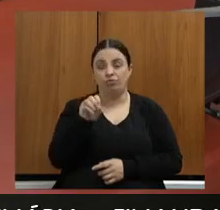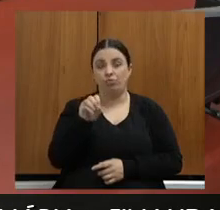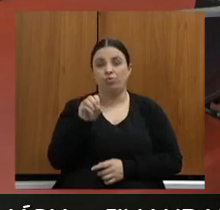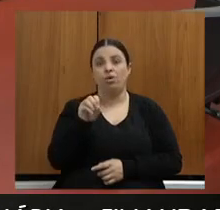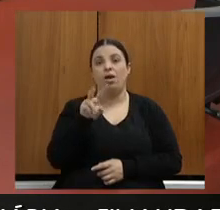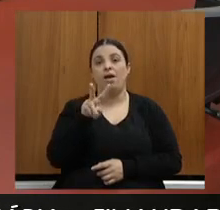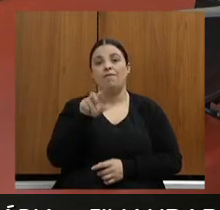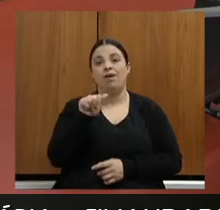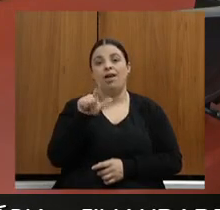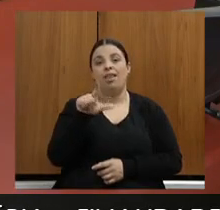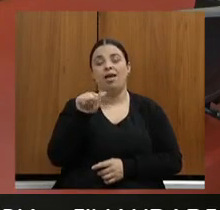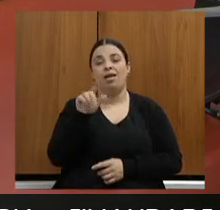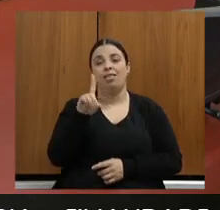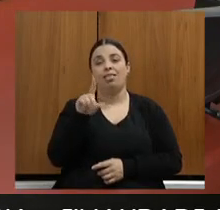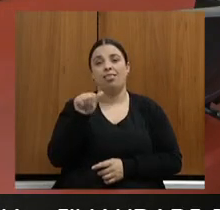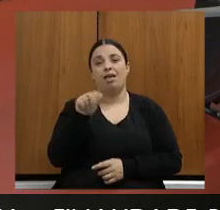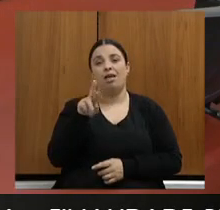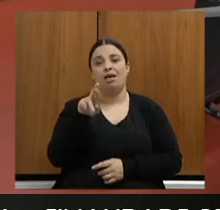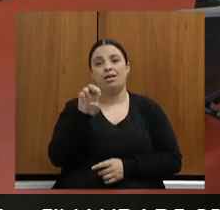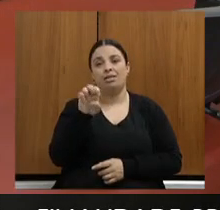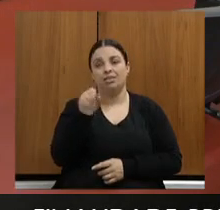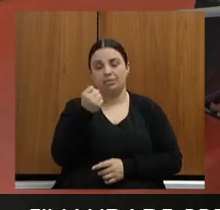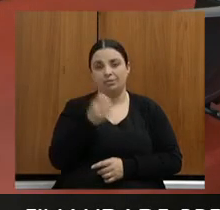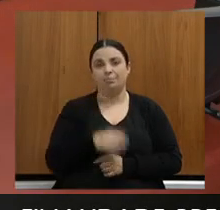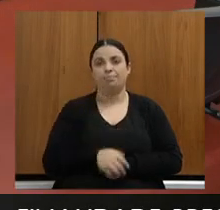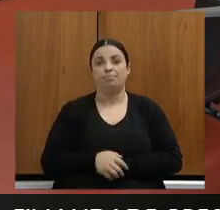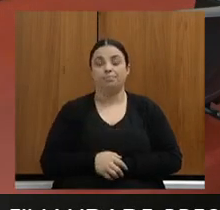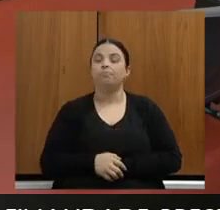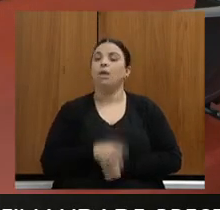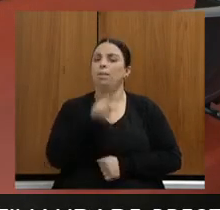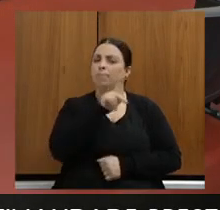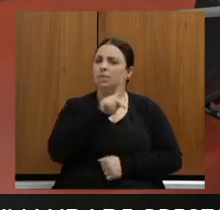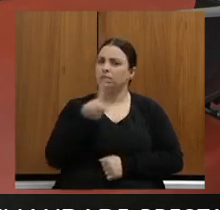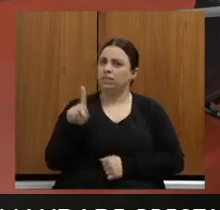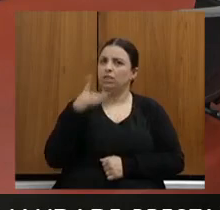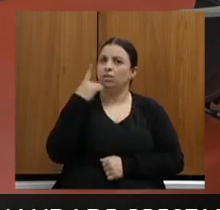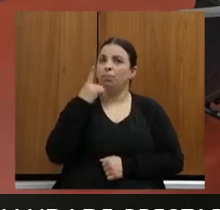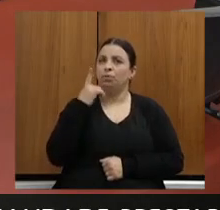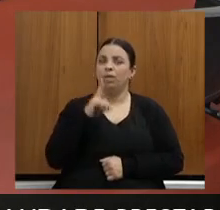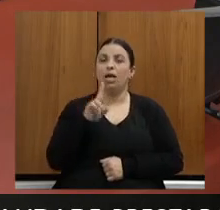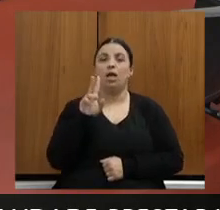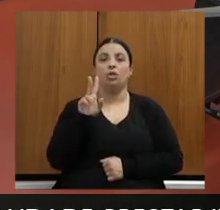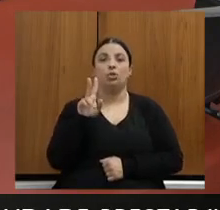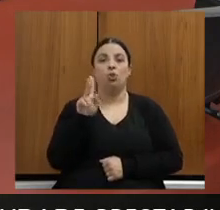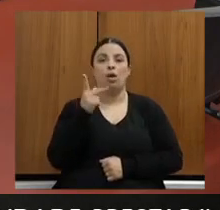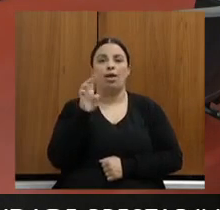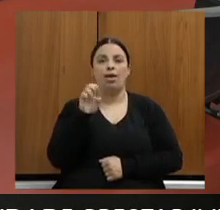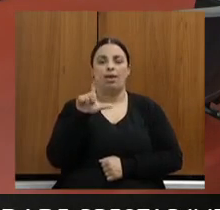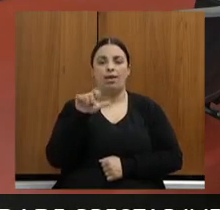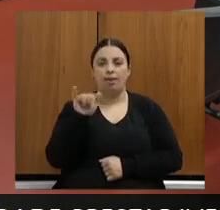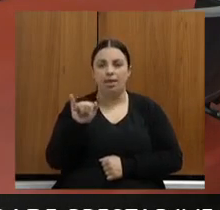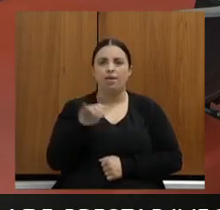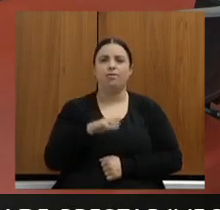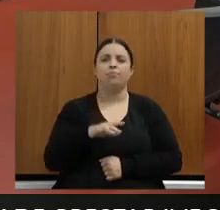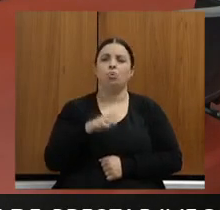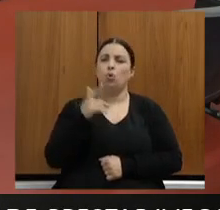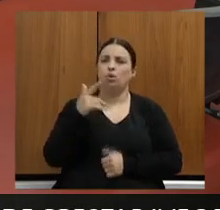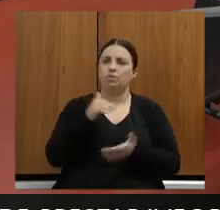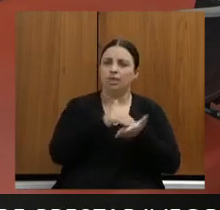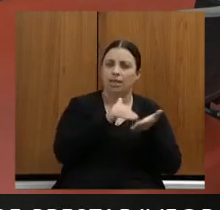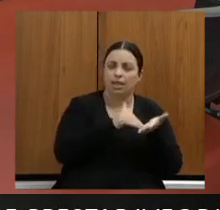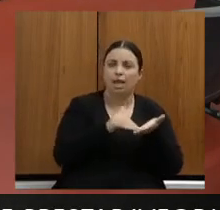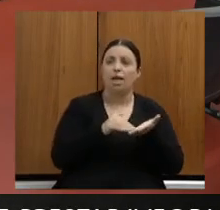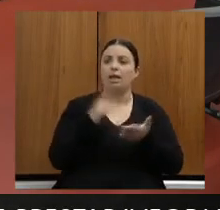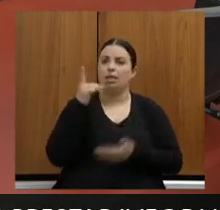o presidente Deputado eles secretária demais deputados serei bastante breve